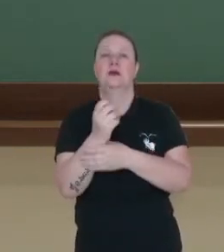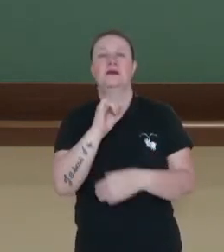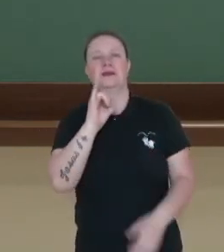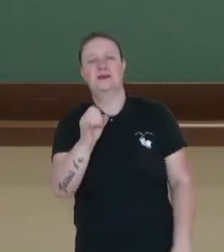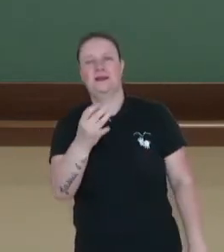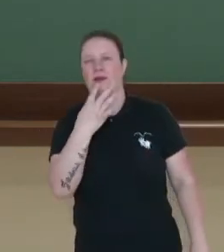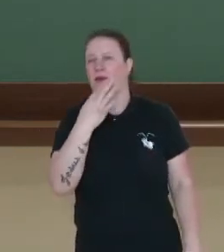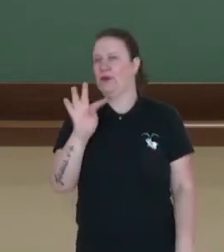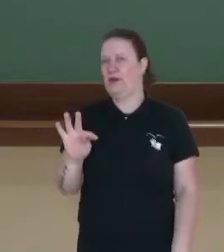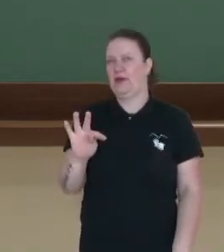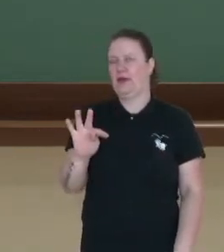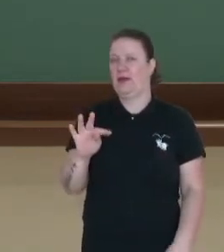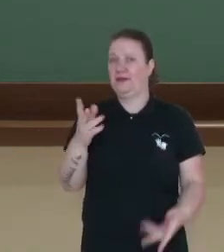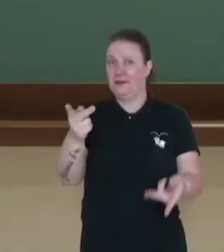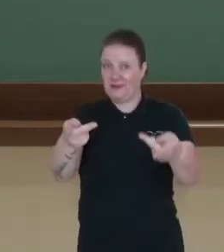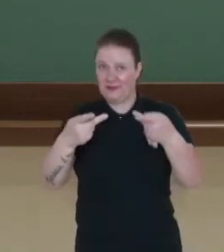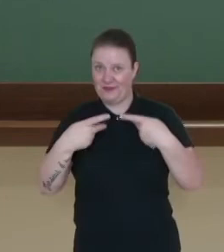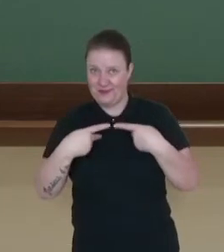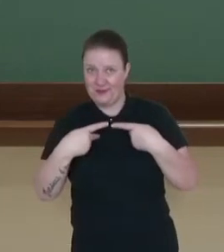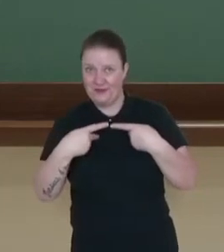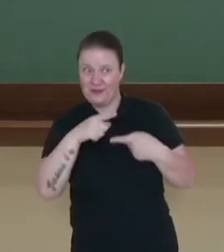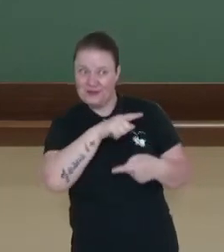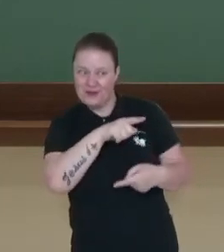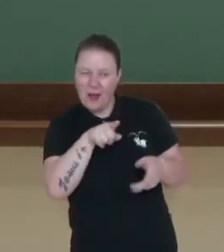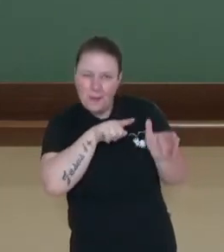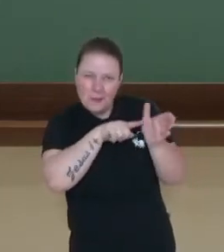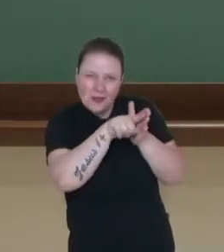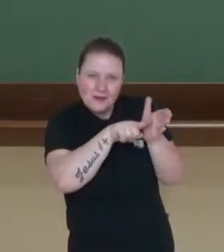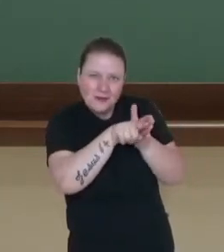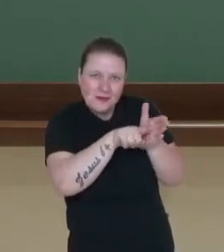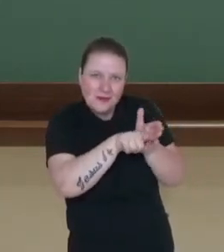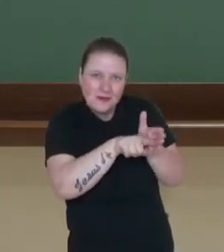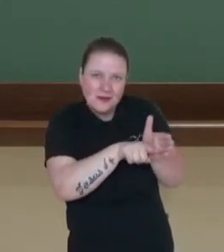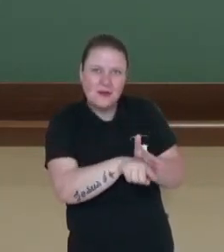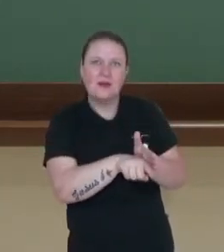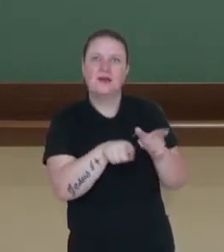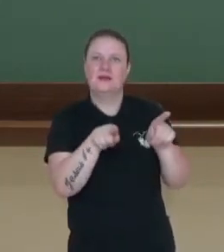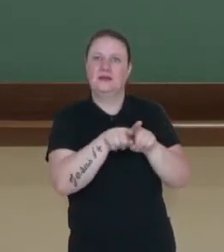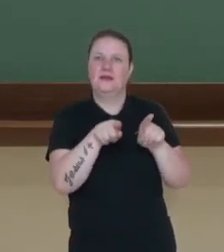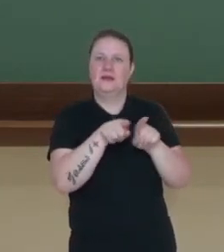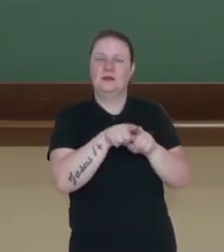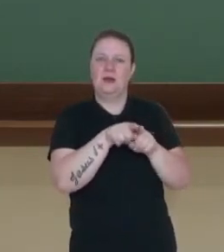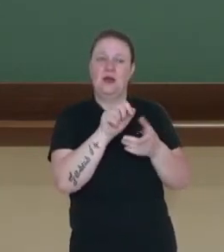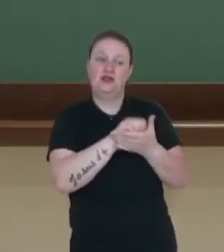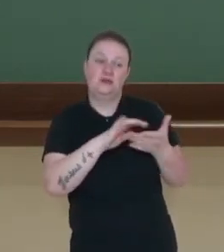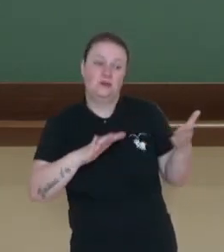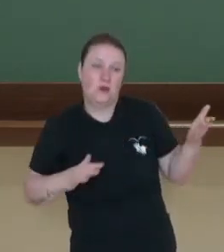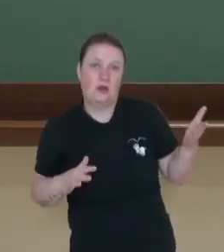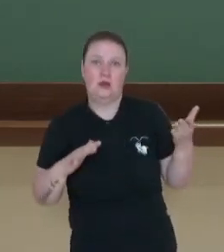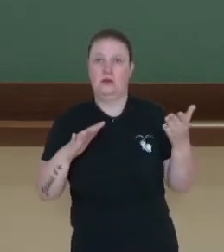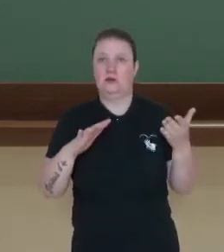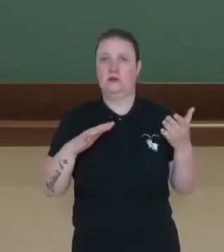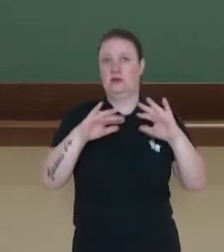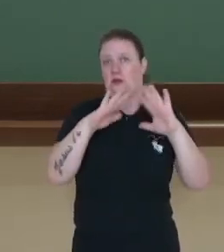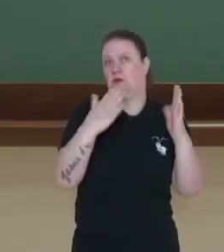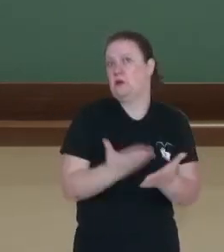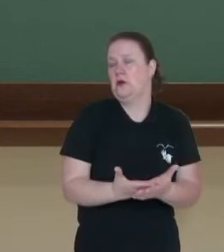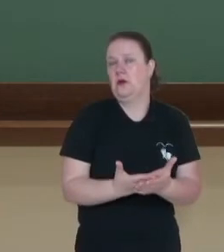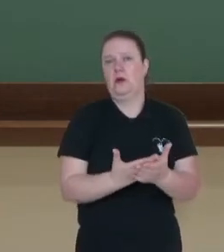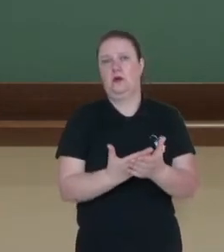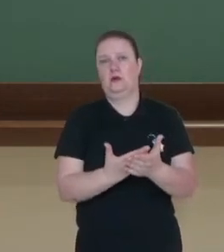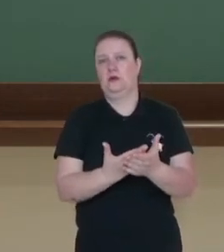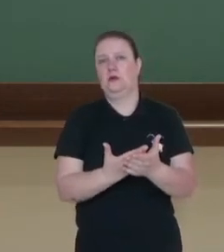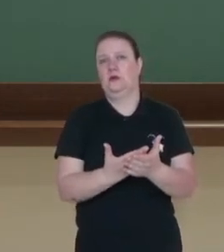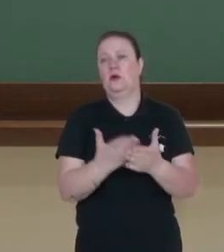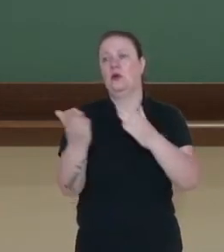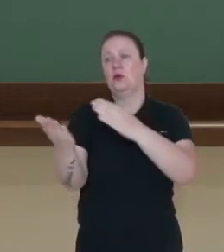conhece o barreado, convido você aí a conhecer, de repente, em uma atividade na tua escola, né, produzirem, né, com a